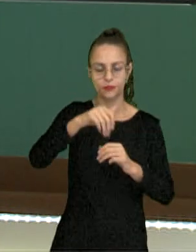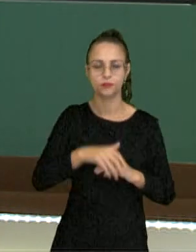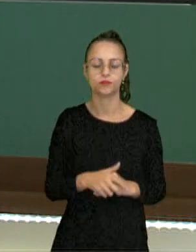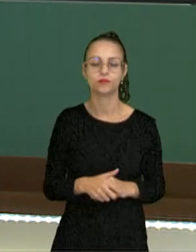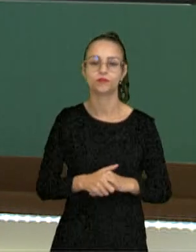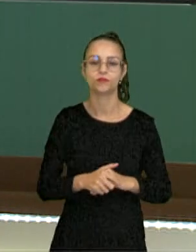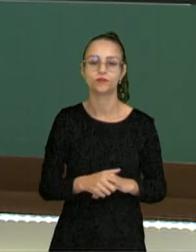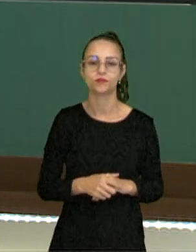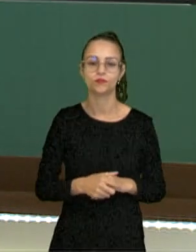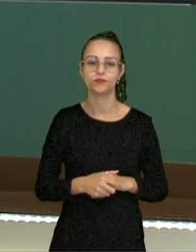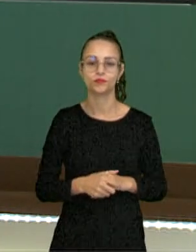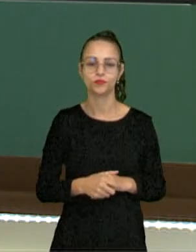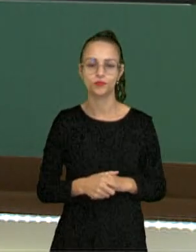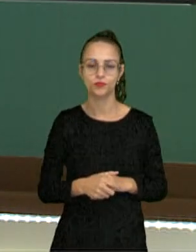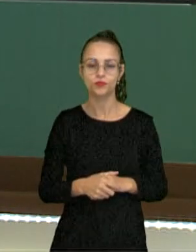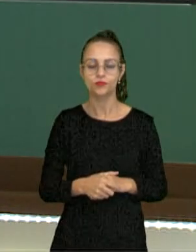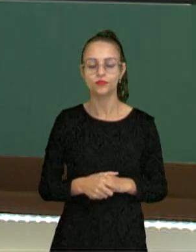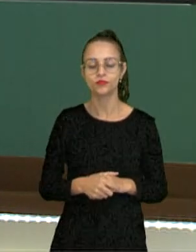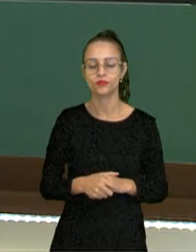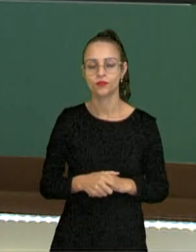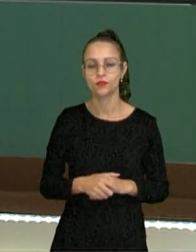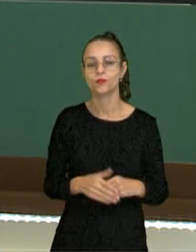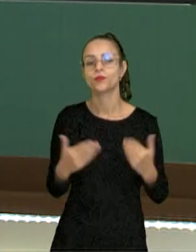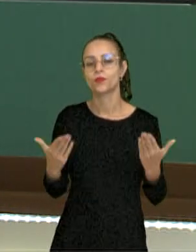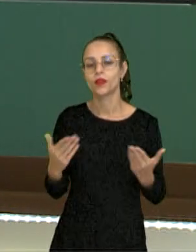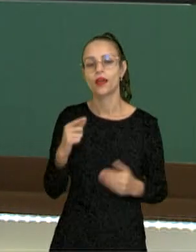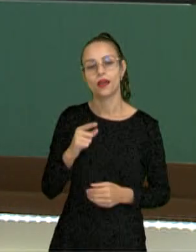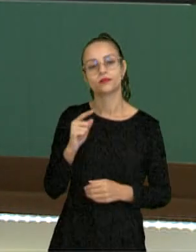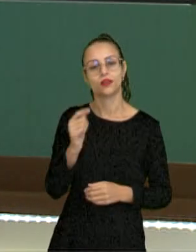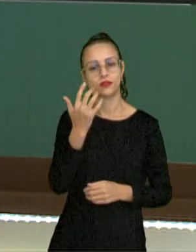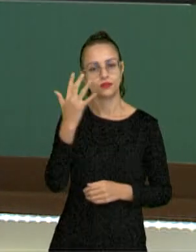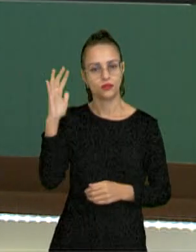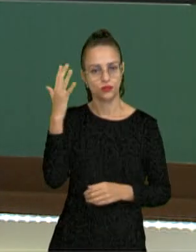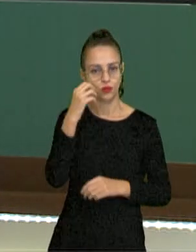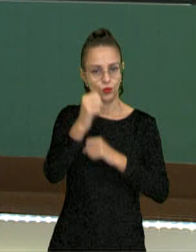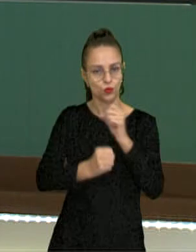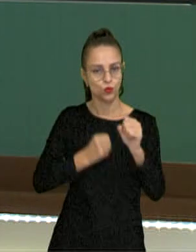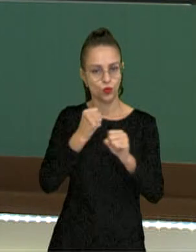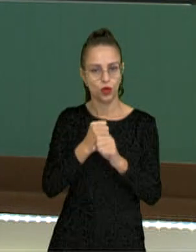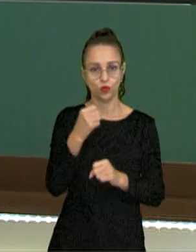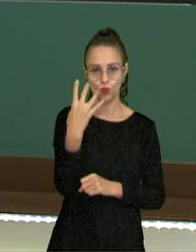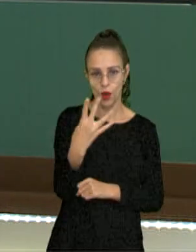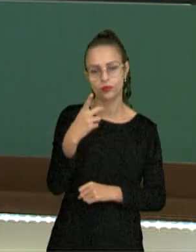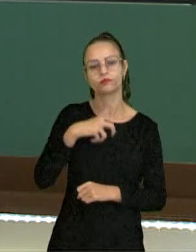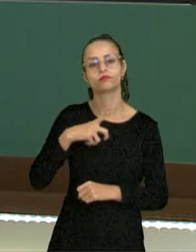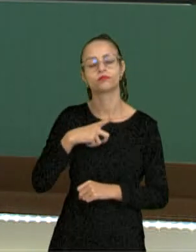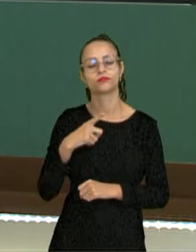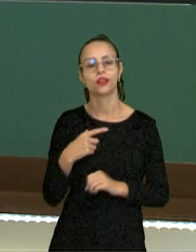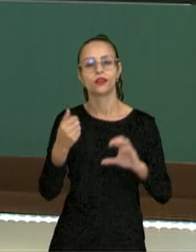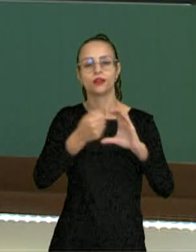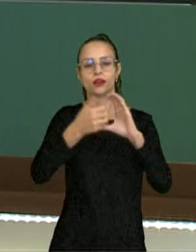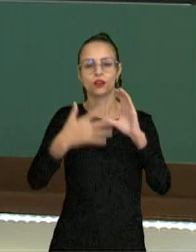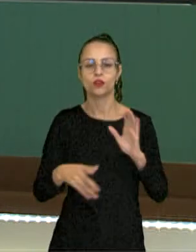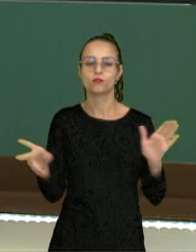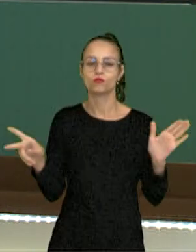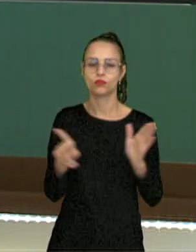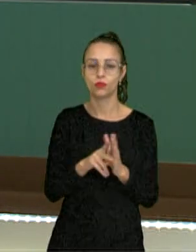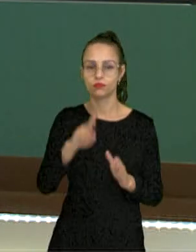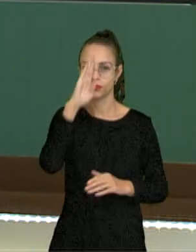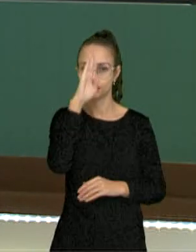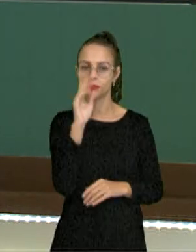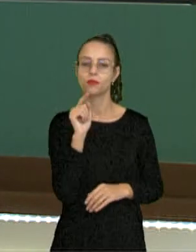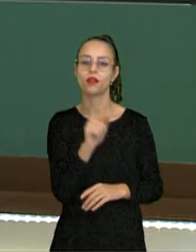do ano. E aí, essas estações têm características próprias, né? Principalmente nesses locais onde elas